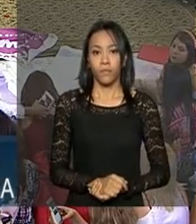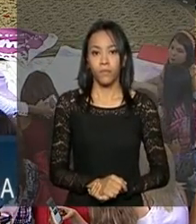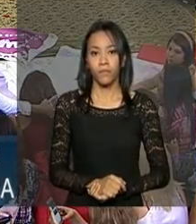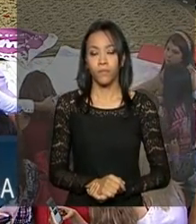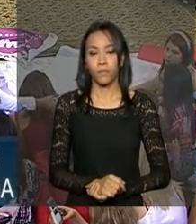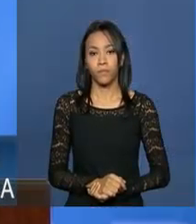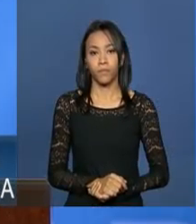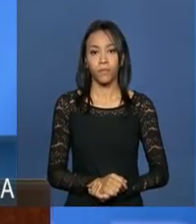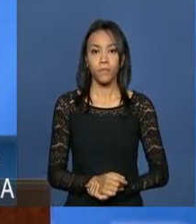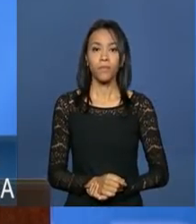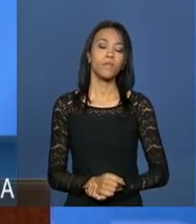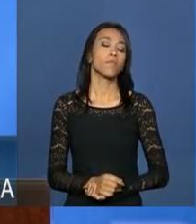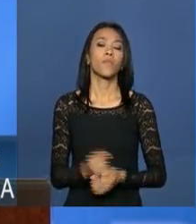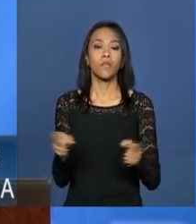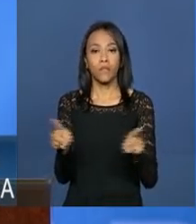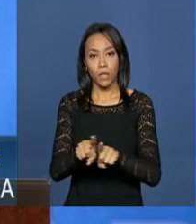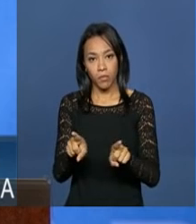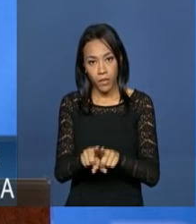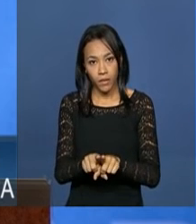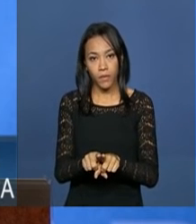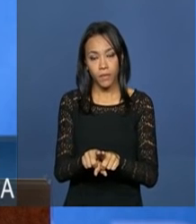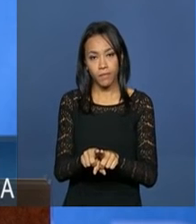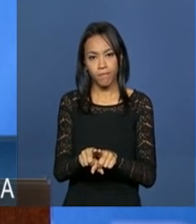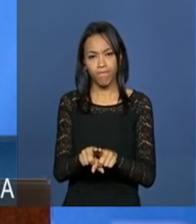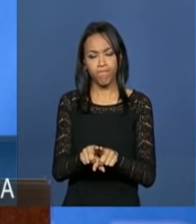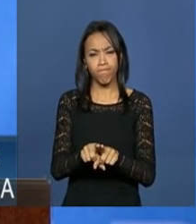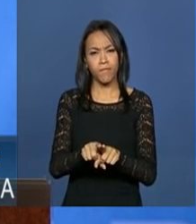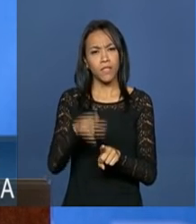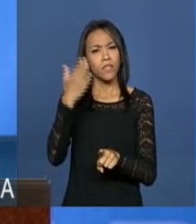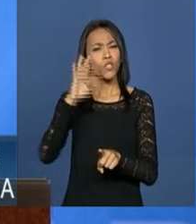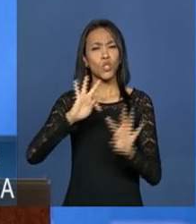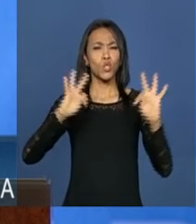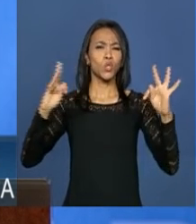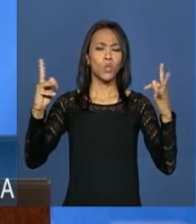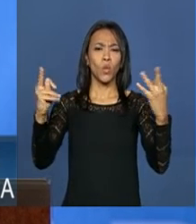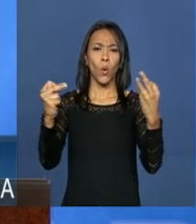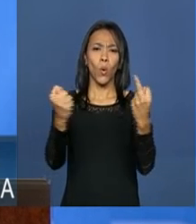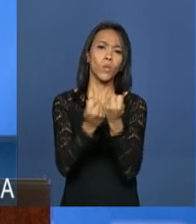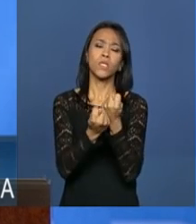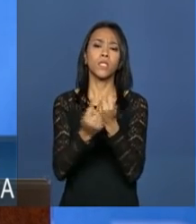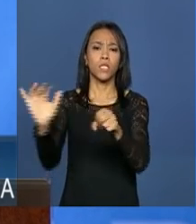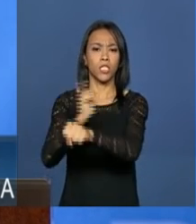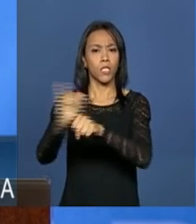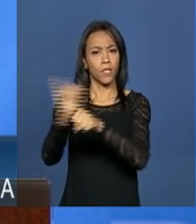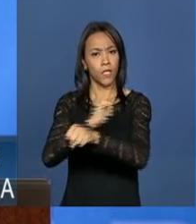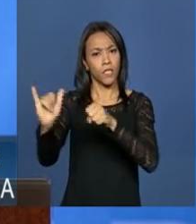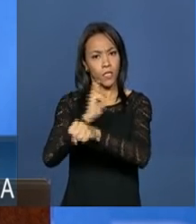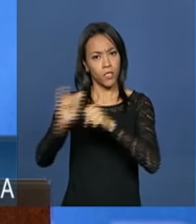recente, bem como tomar todas as medidas judiciais cabíveis.